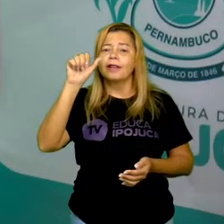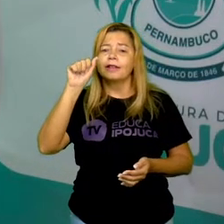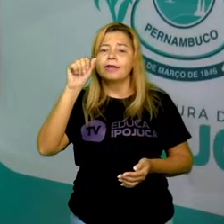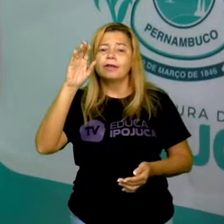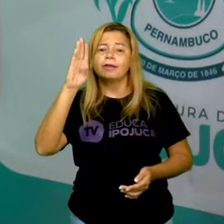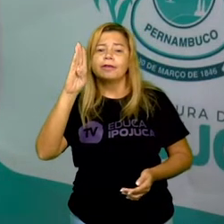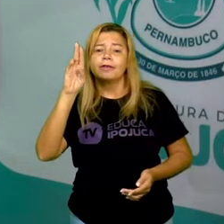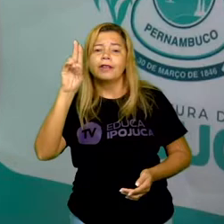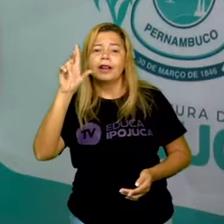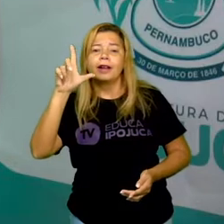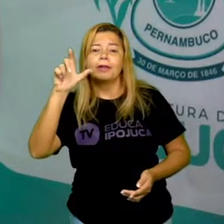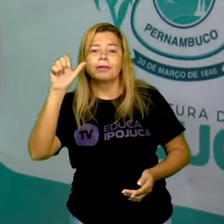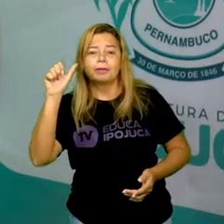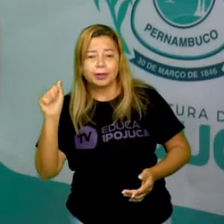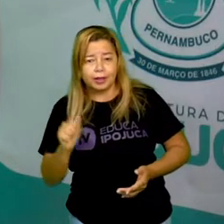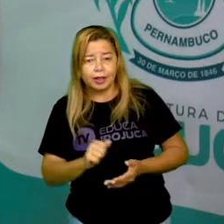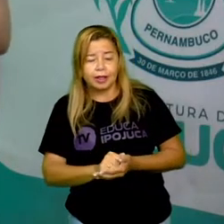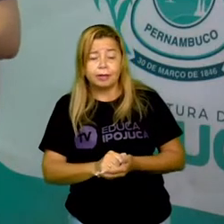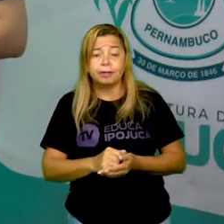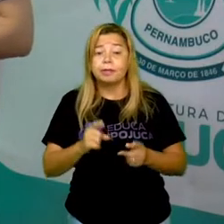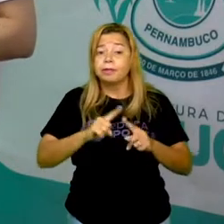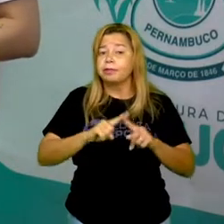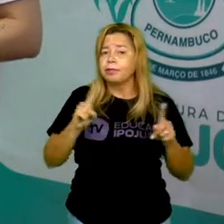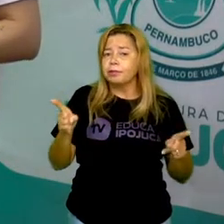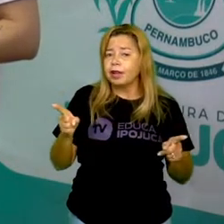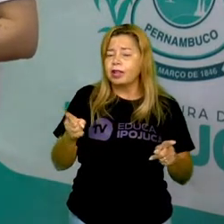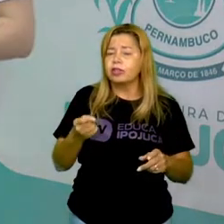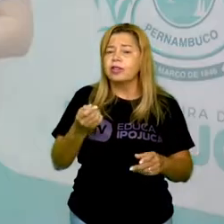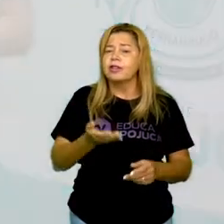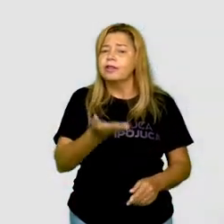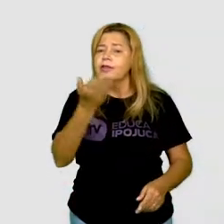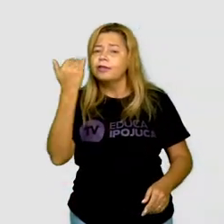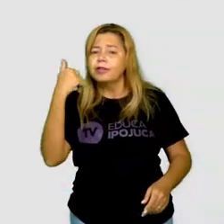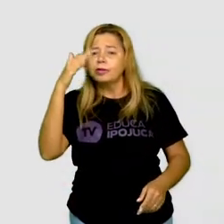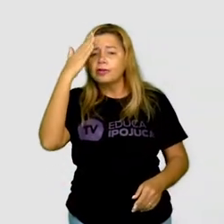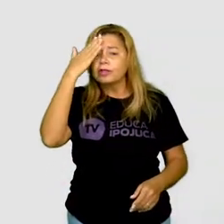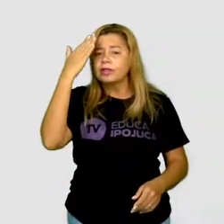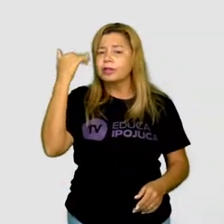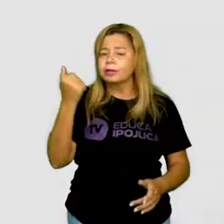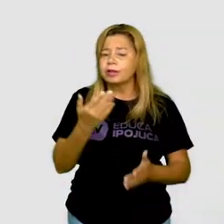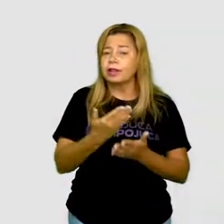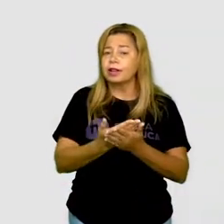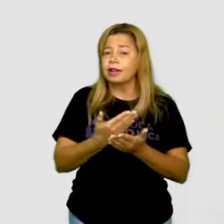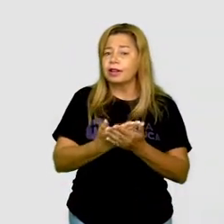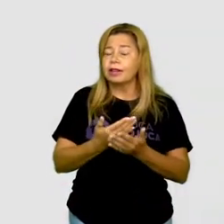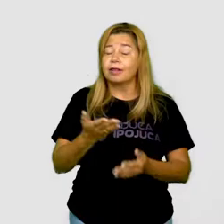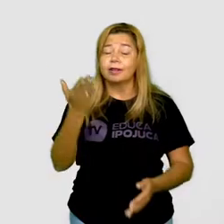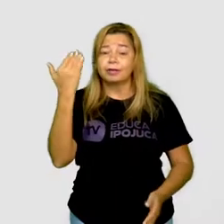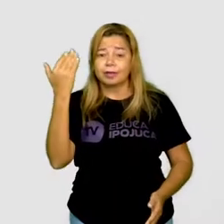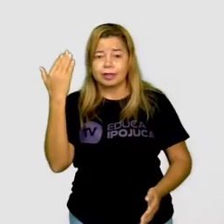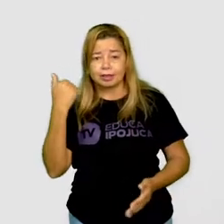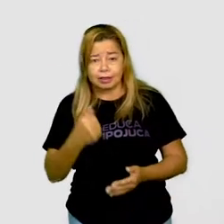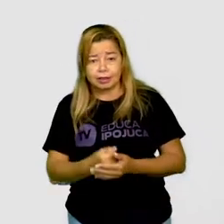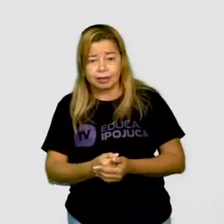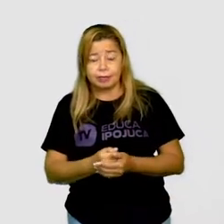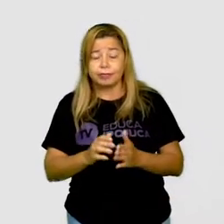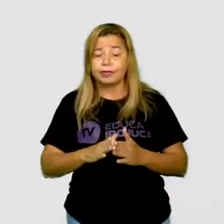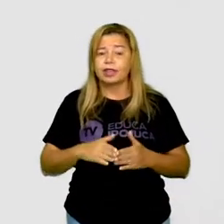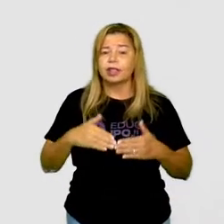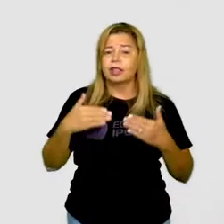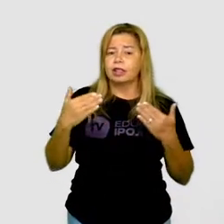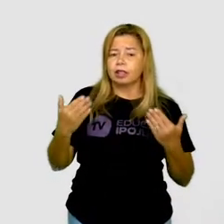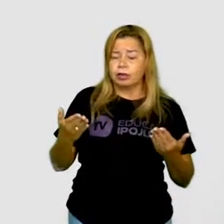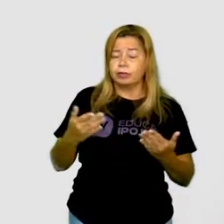hoje, vamos rever o que a gente viu na aula passada. Na aula passada, nós estudamos os contos populares e revimos os